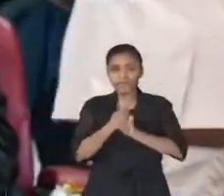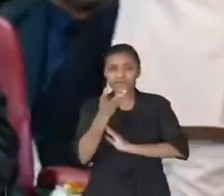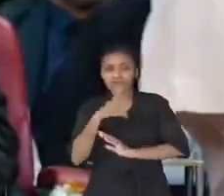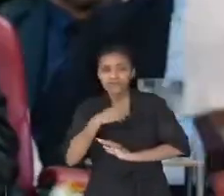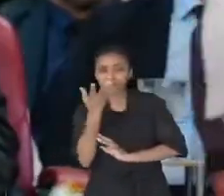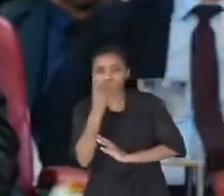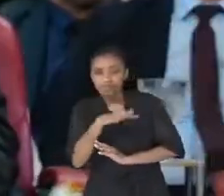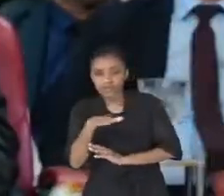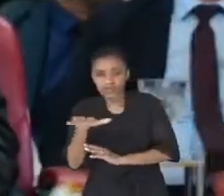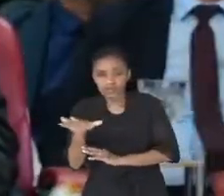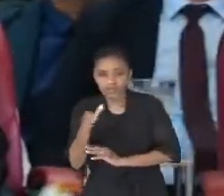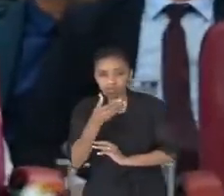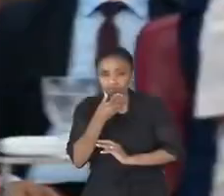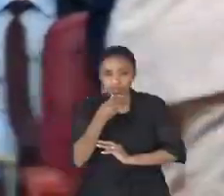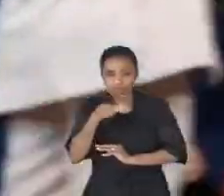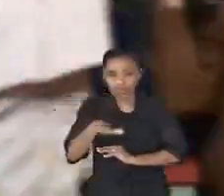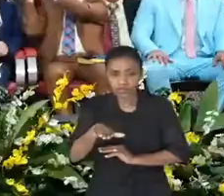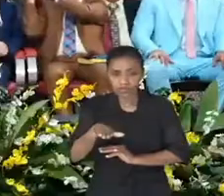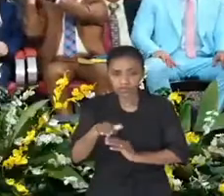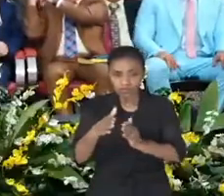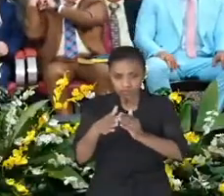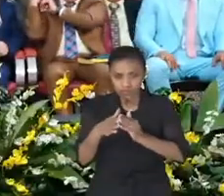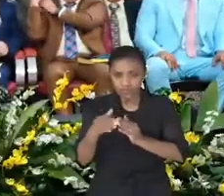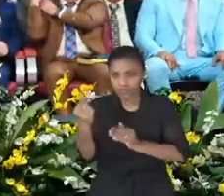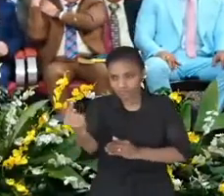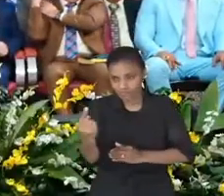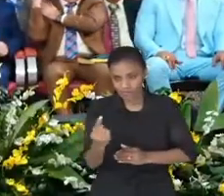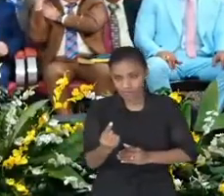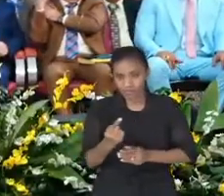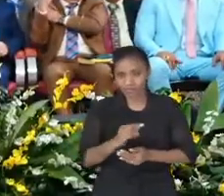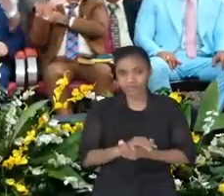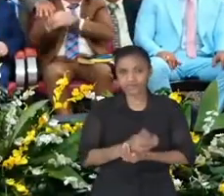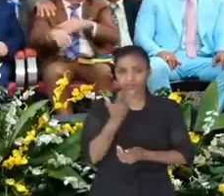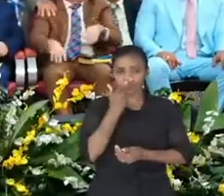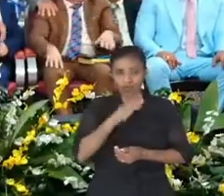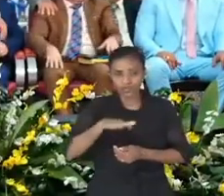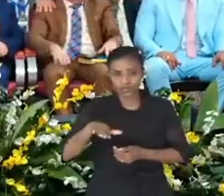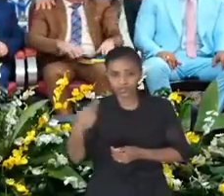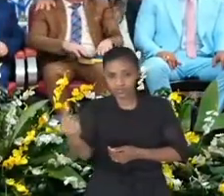púlpito? Um menino? Você, garoto, você pode vir me ajudar? Vem cá, você.